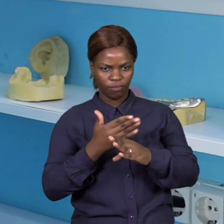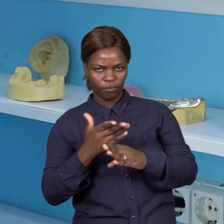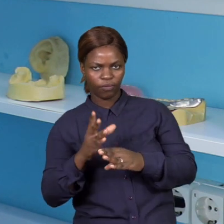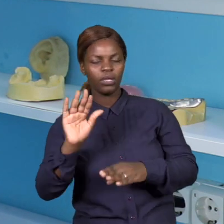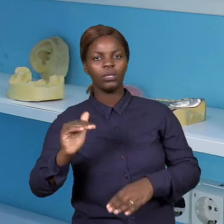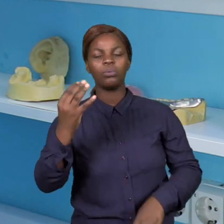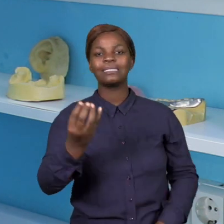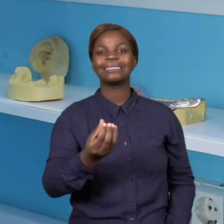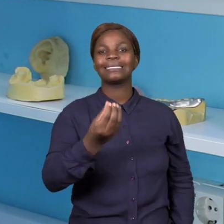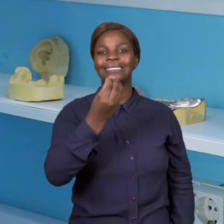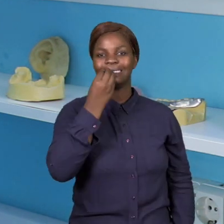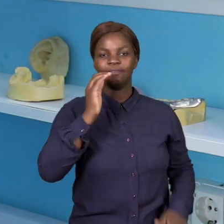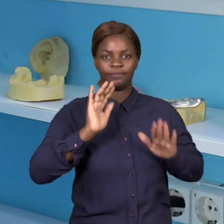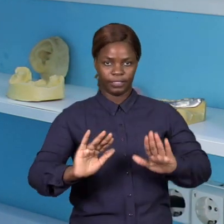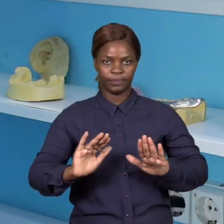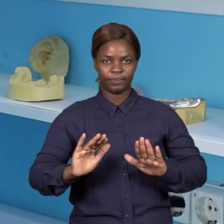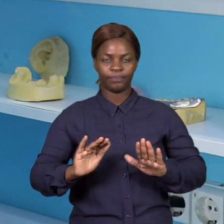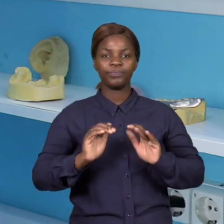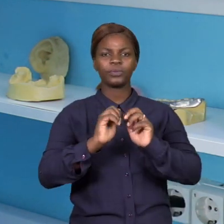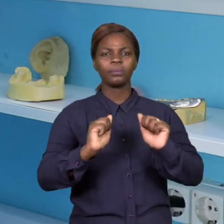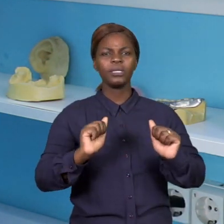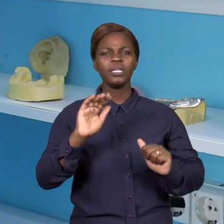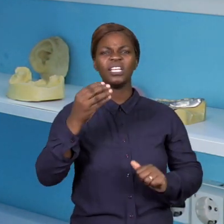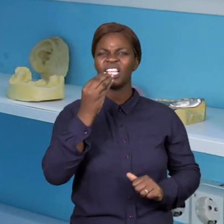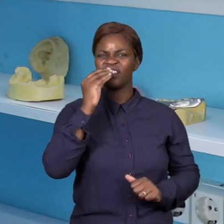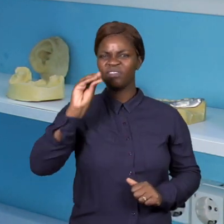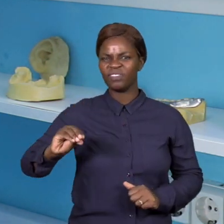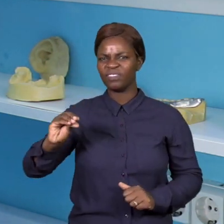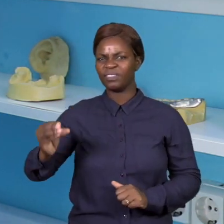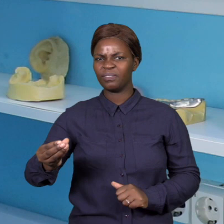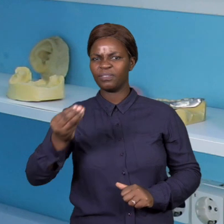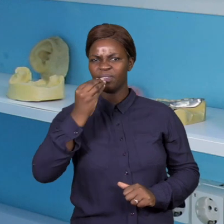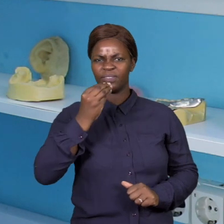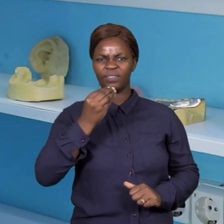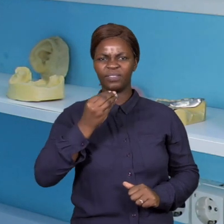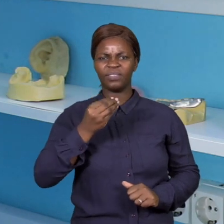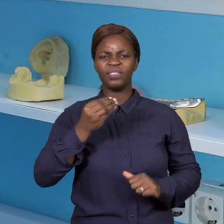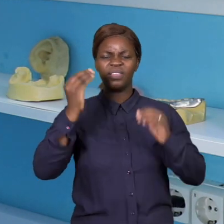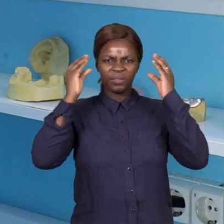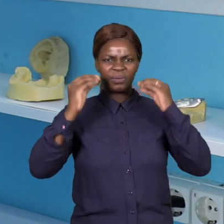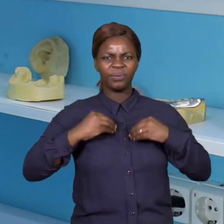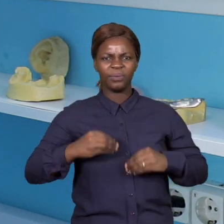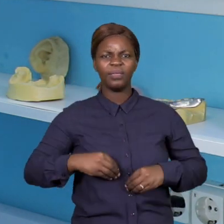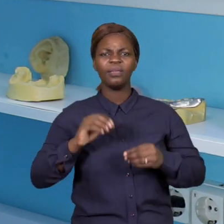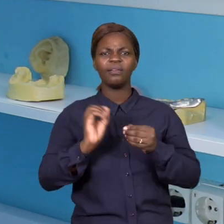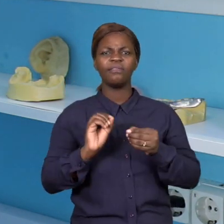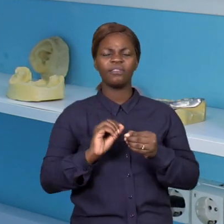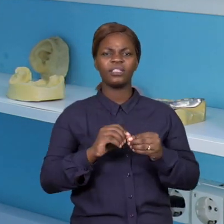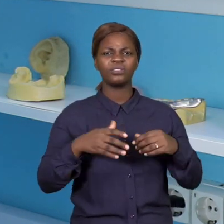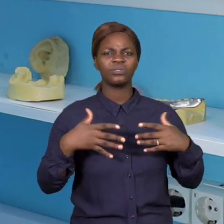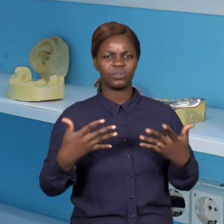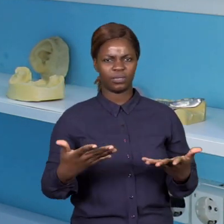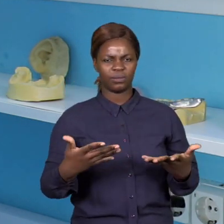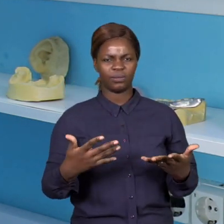restauração. Agora, enquanto as placas removíveis, dentro das clínicas existe